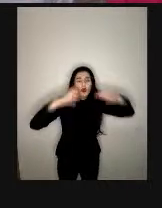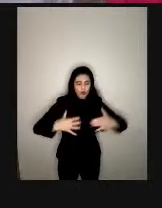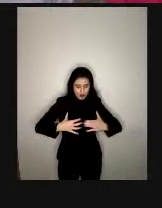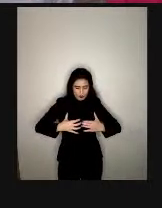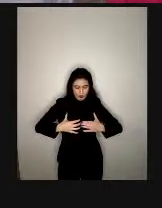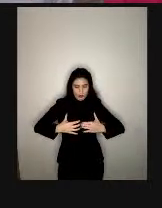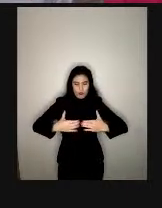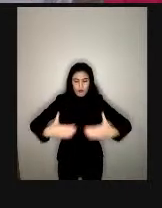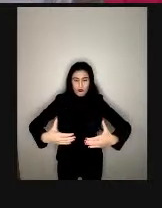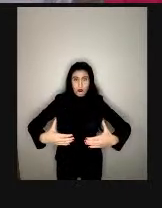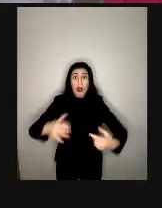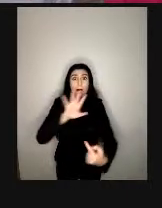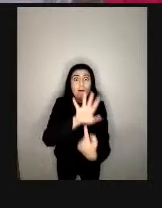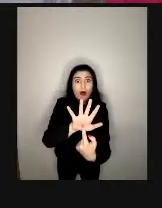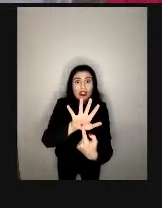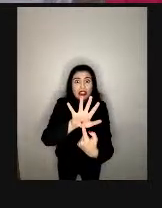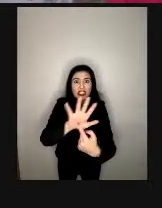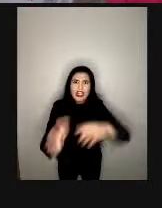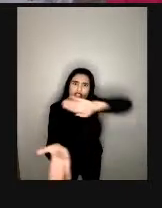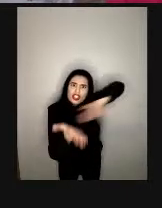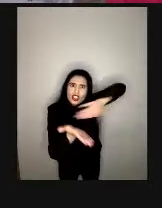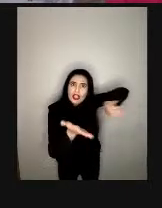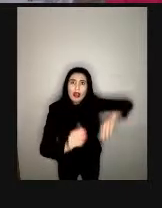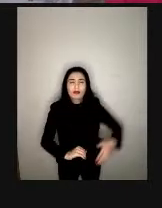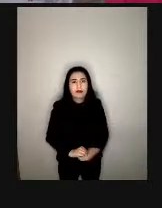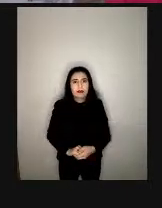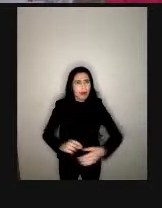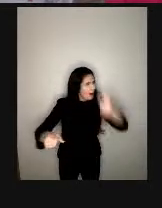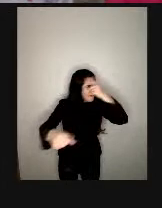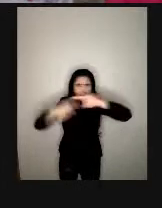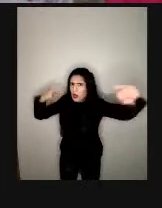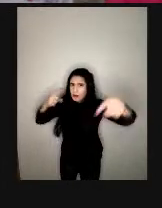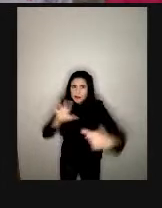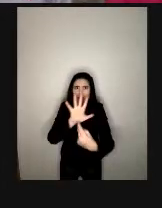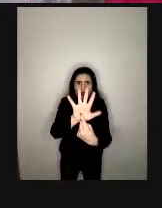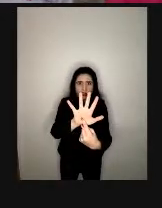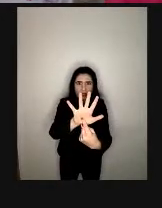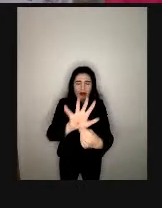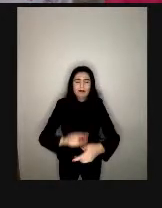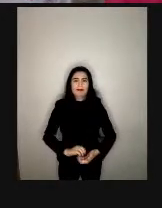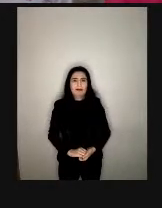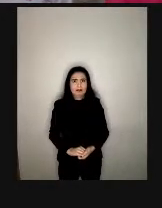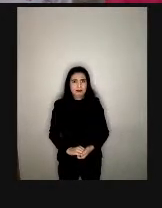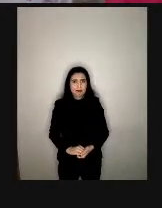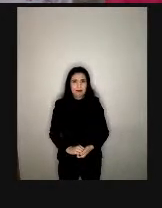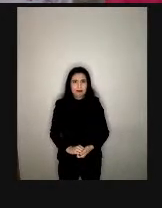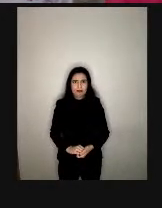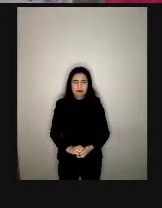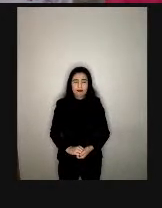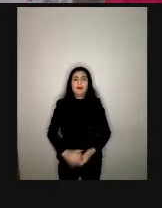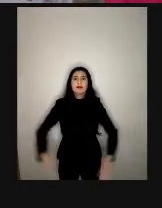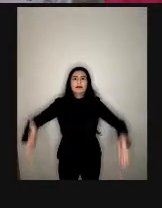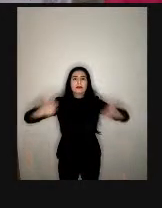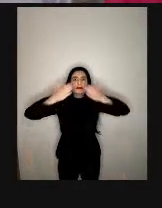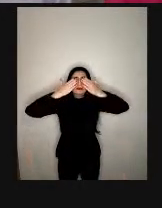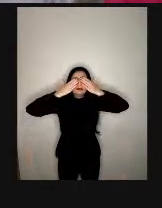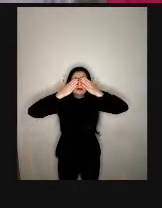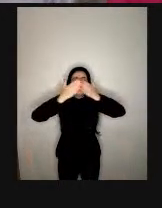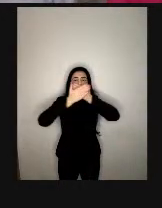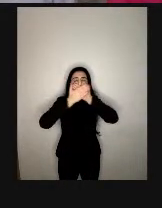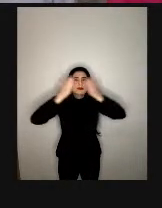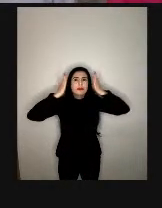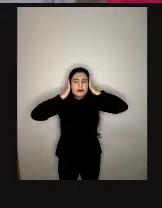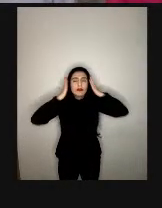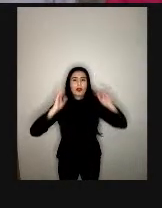e ia ter que tirar 90% da exposição. Então, censuramos, inclusive, os banners de abertura. Mas no